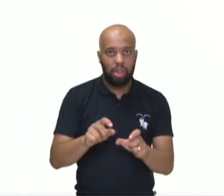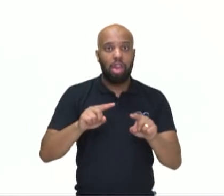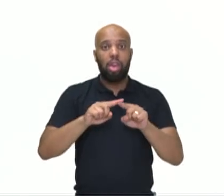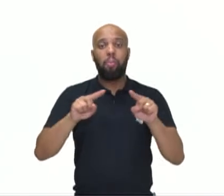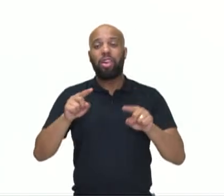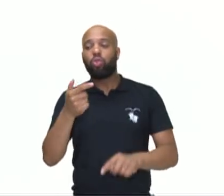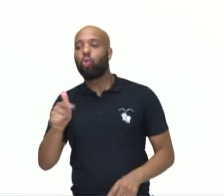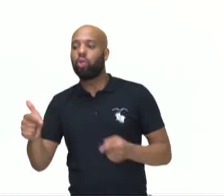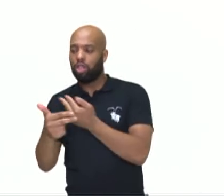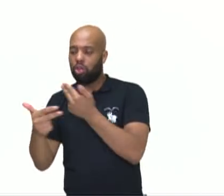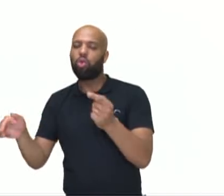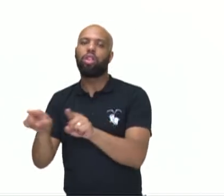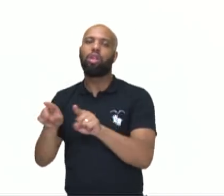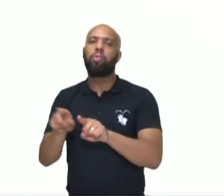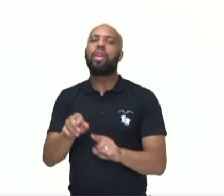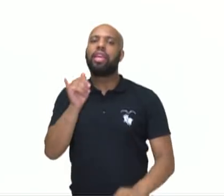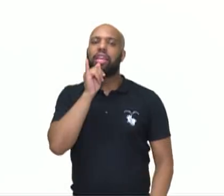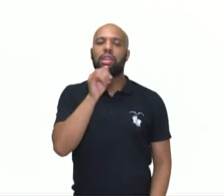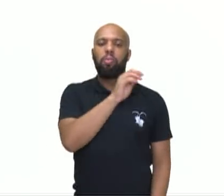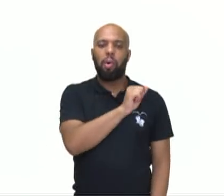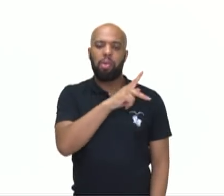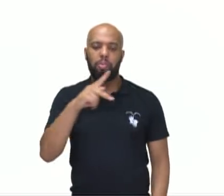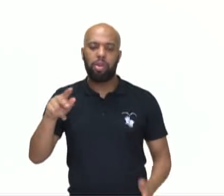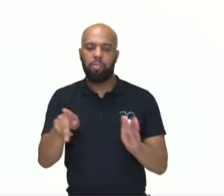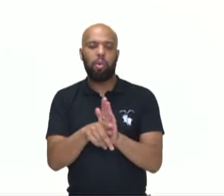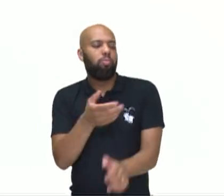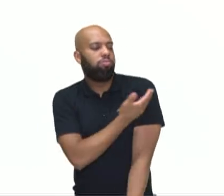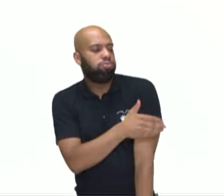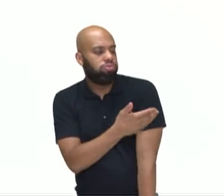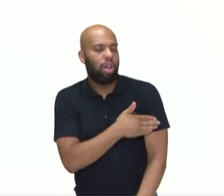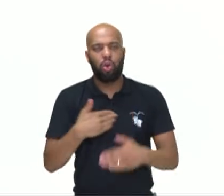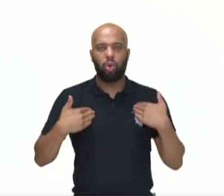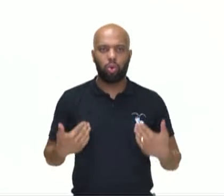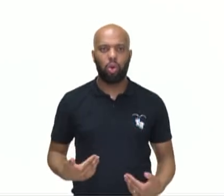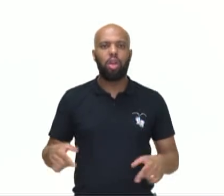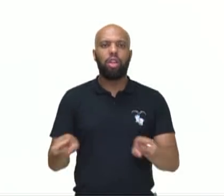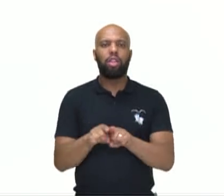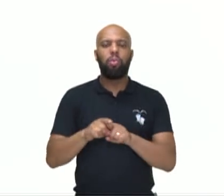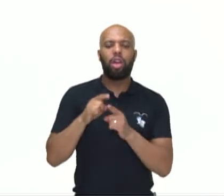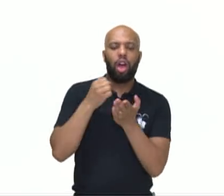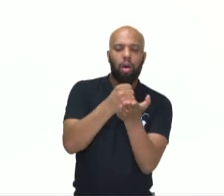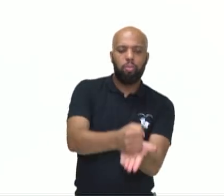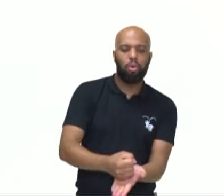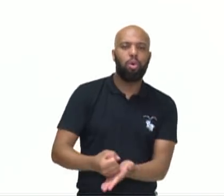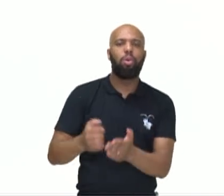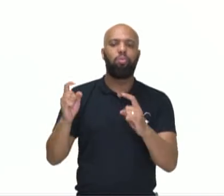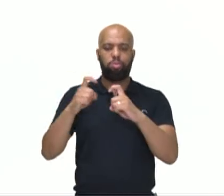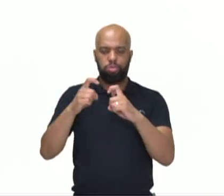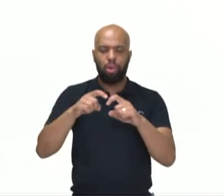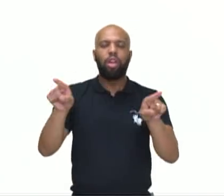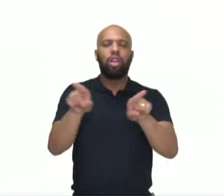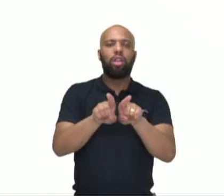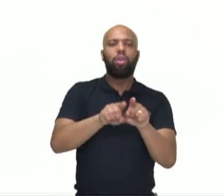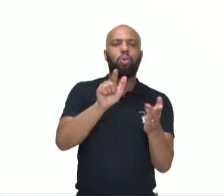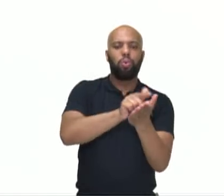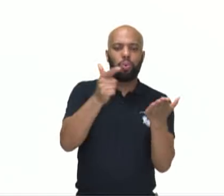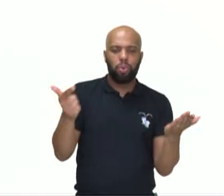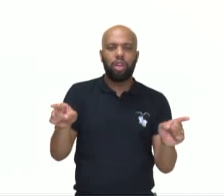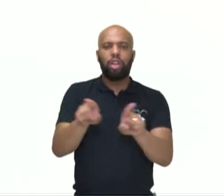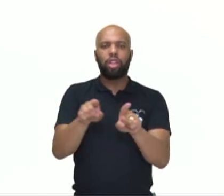mas também para aplicativos de treino físico, para assistência médica, para o jornalismo, para